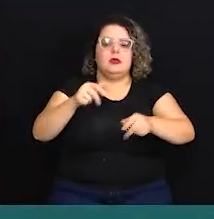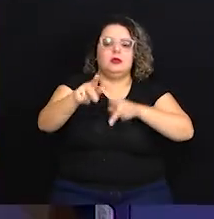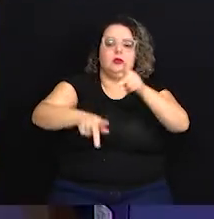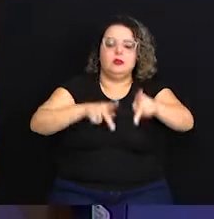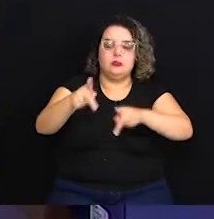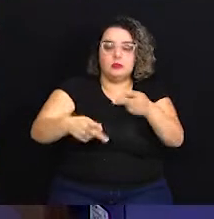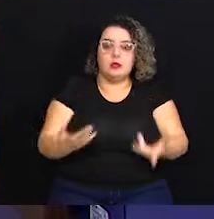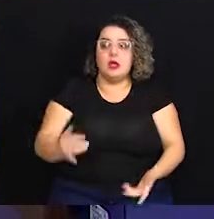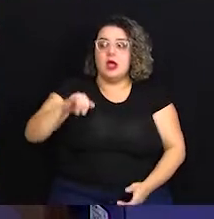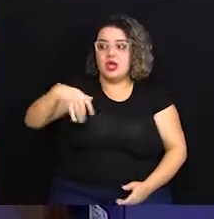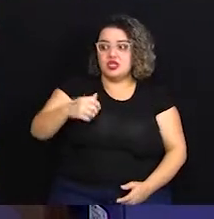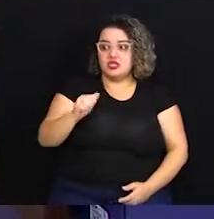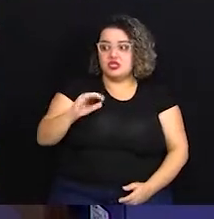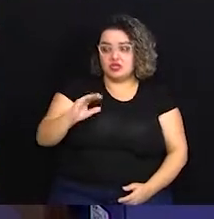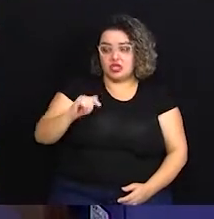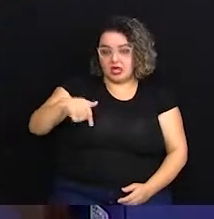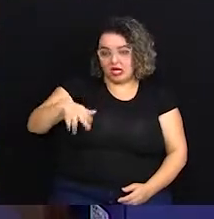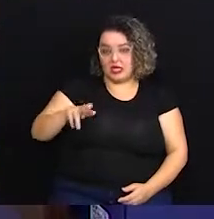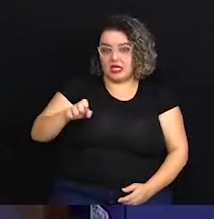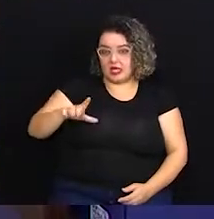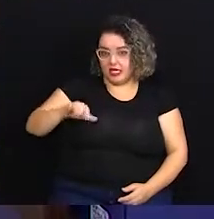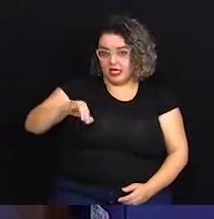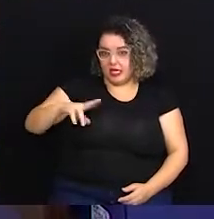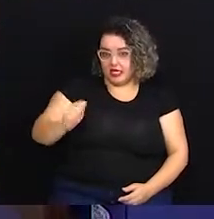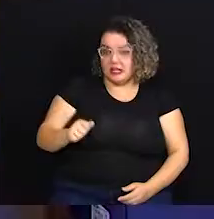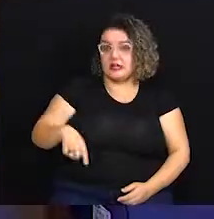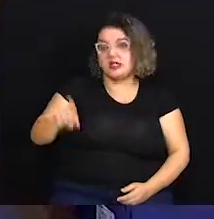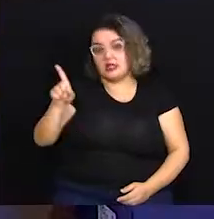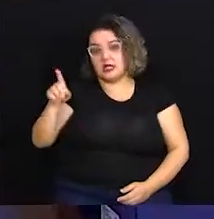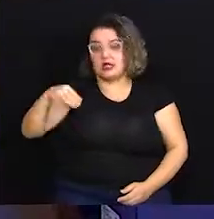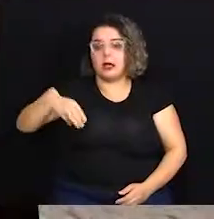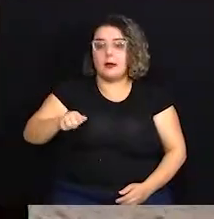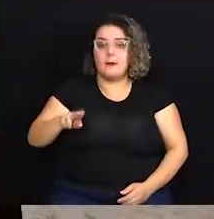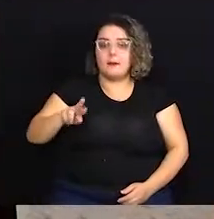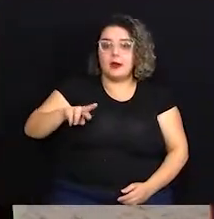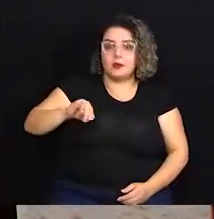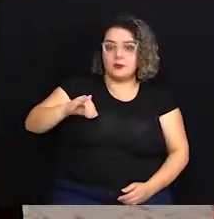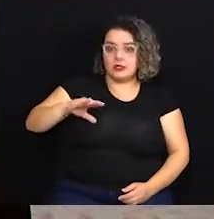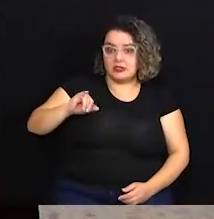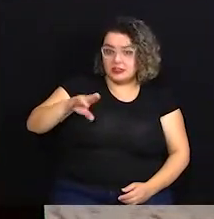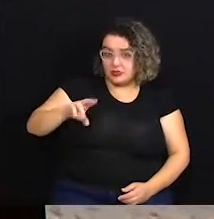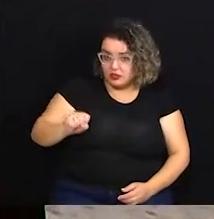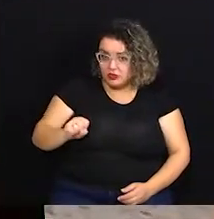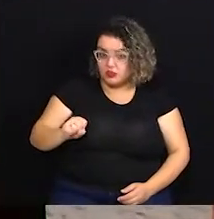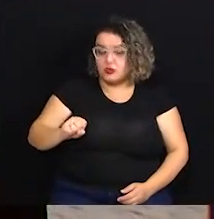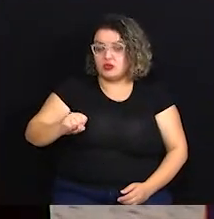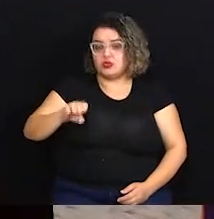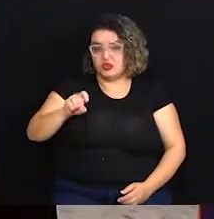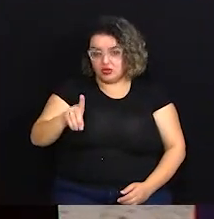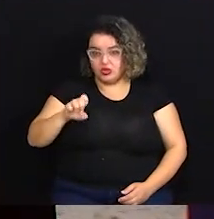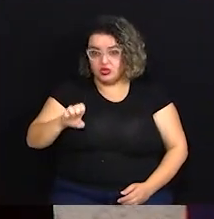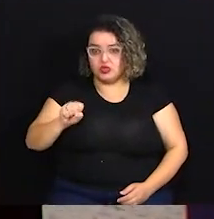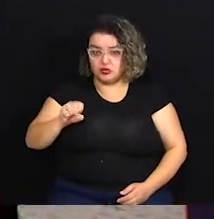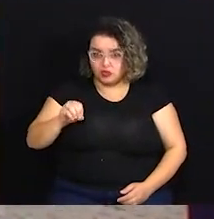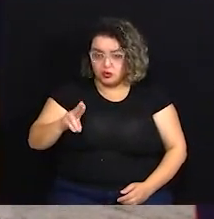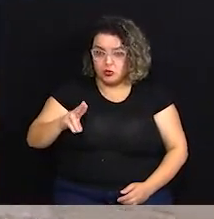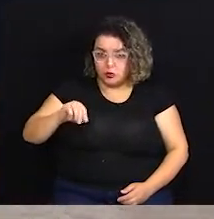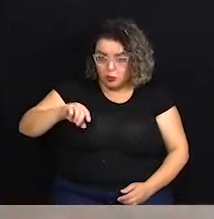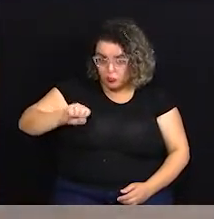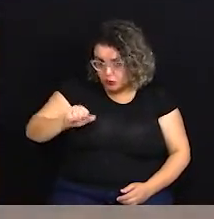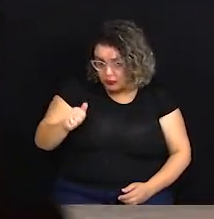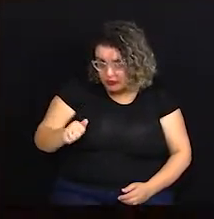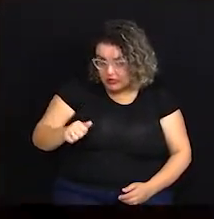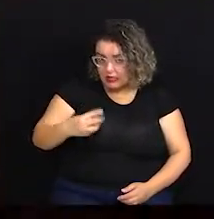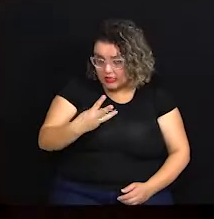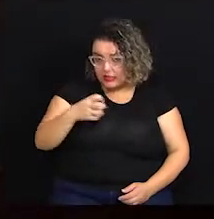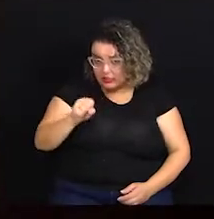A Jaqueline começou sua carreira na Maurício de Souza Produções há 38 anos. Responsável pela organização e